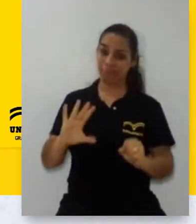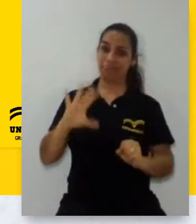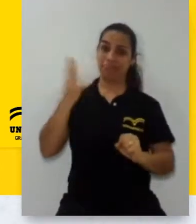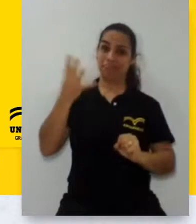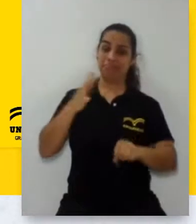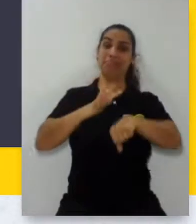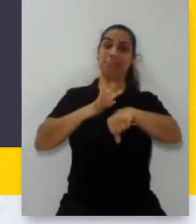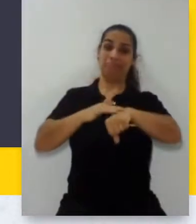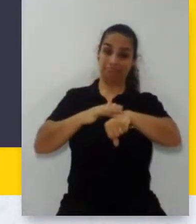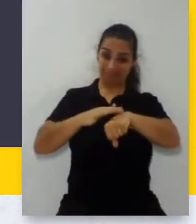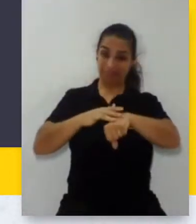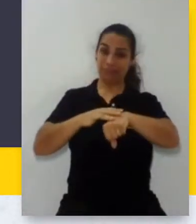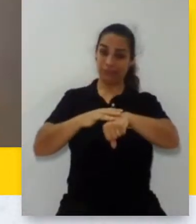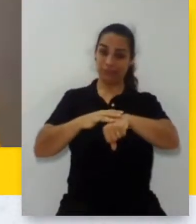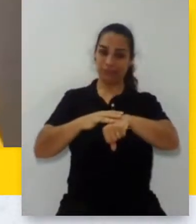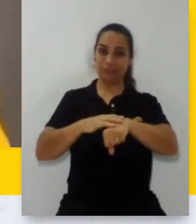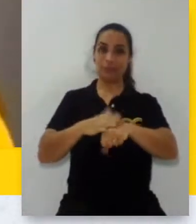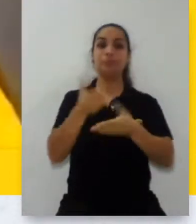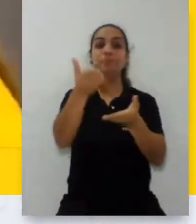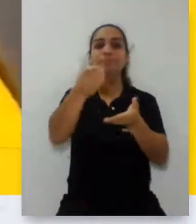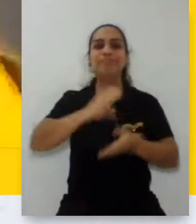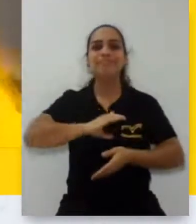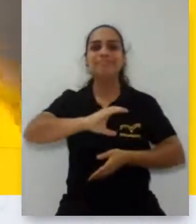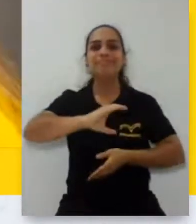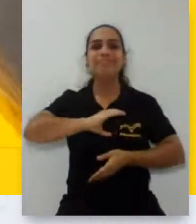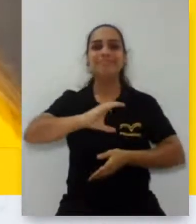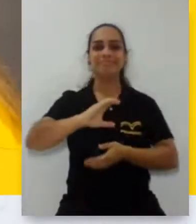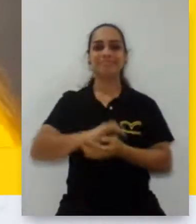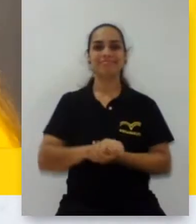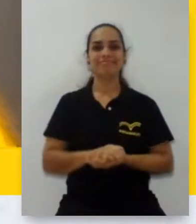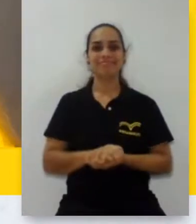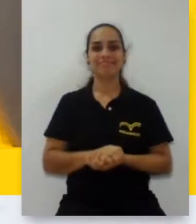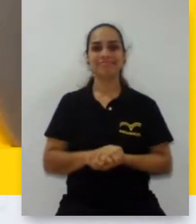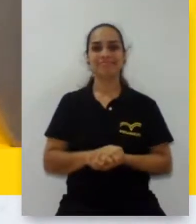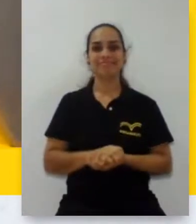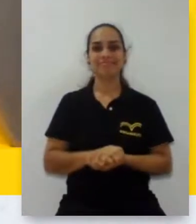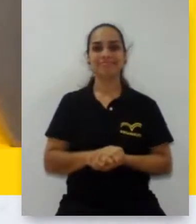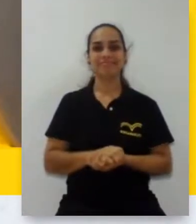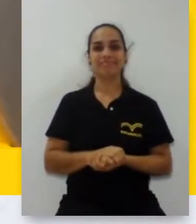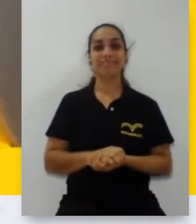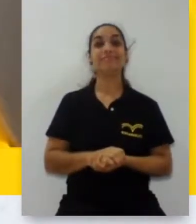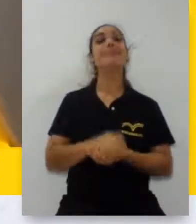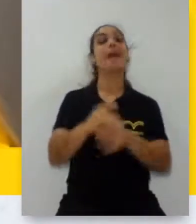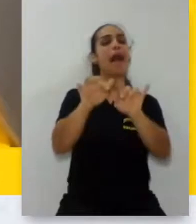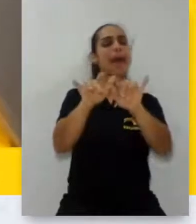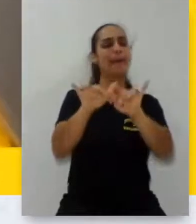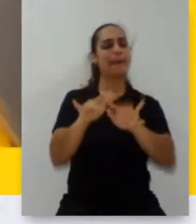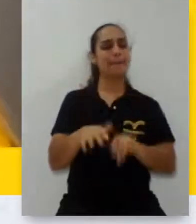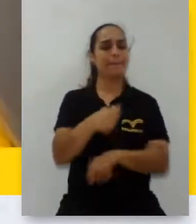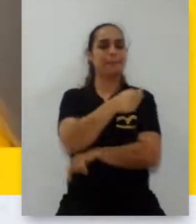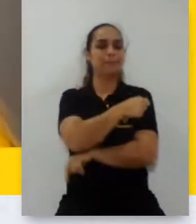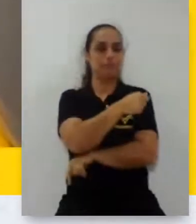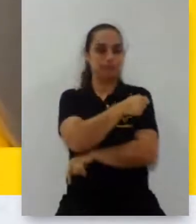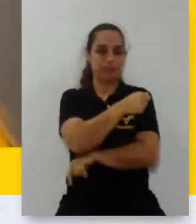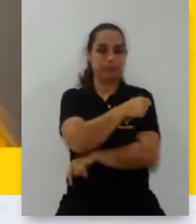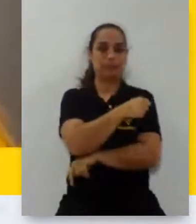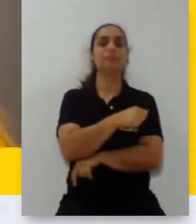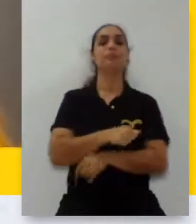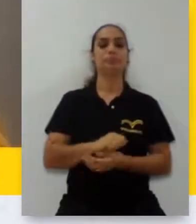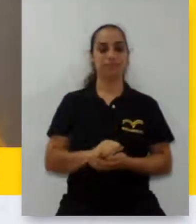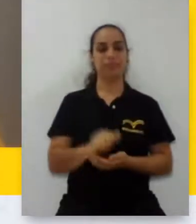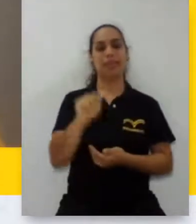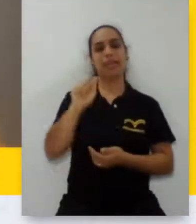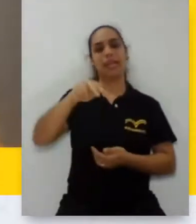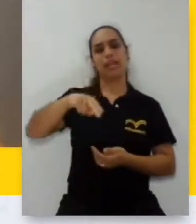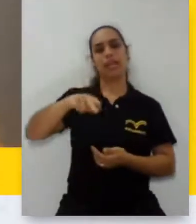Mike? Sim, é o comentário da Angelina Lima Carlos. Ela